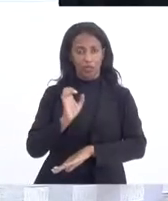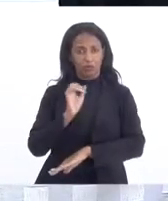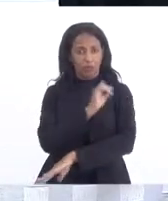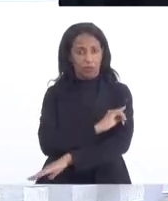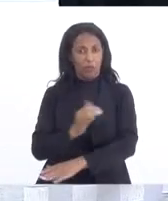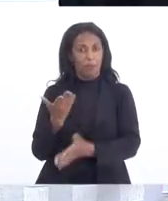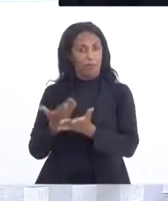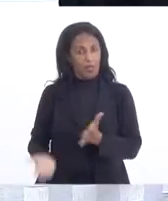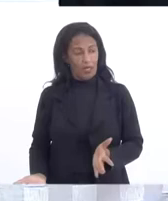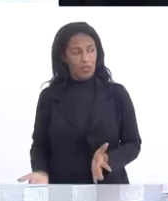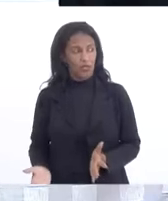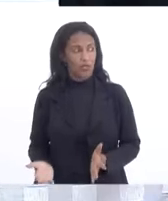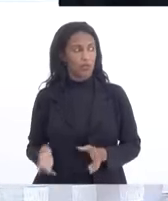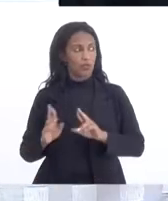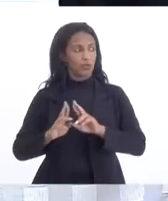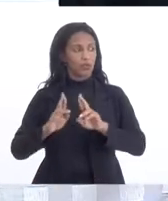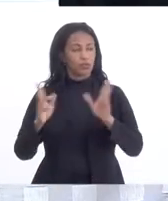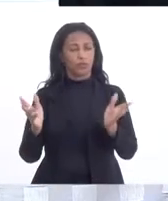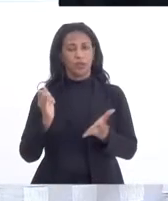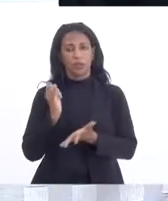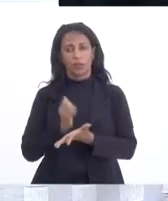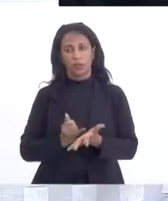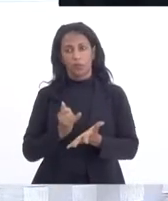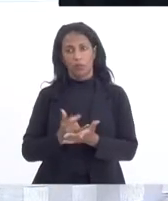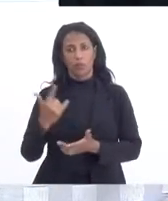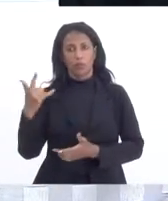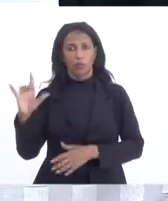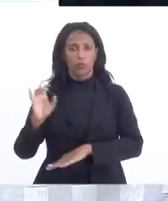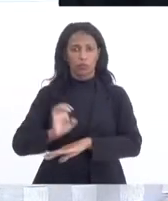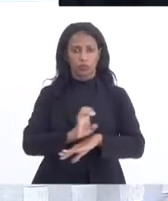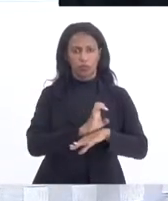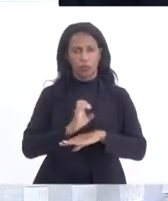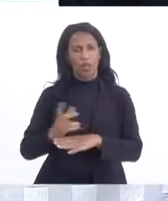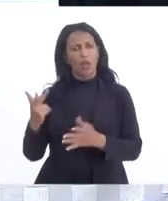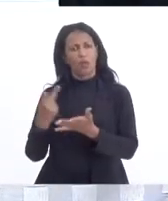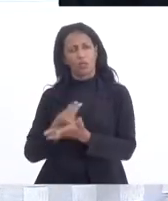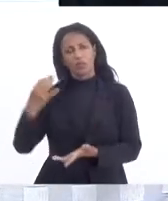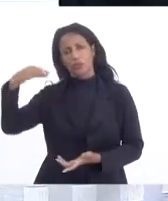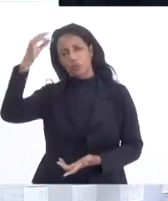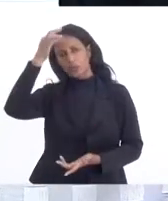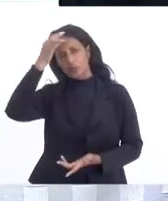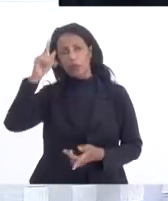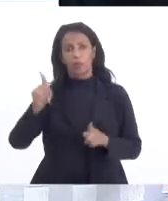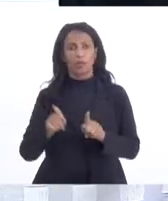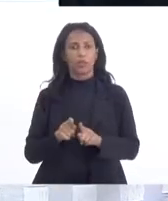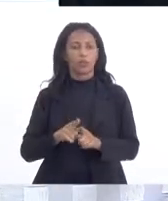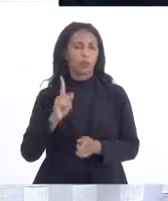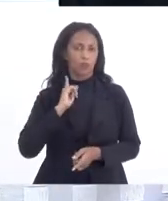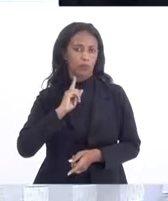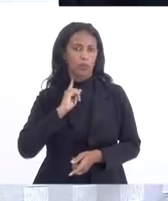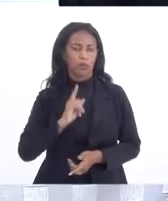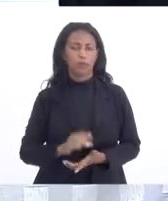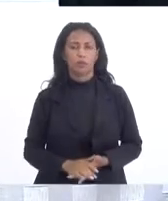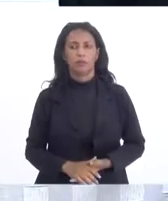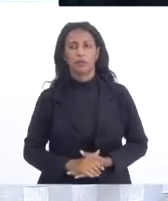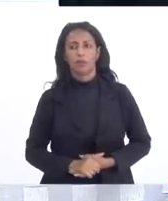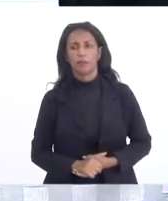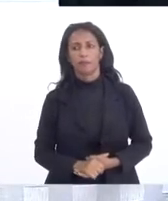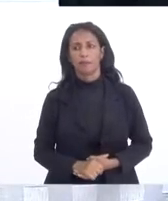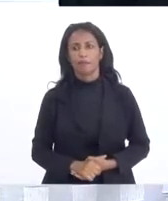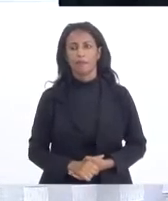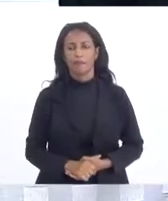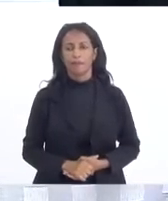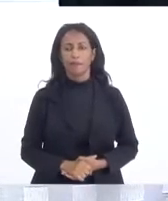perde com a diferença do ICMS para outros estados. Acontece muito com o Espírito Santo, mas também com Minas Gerais. A